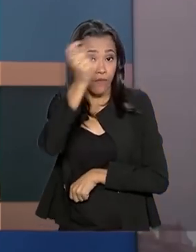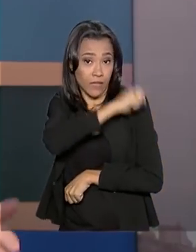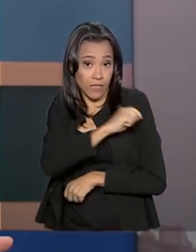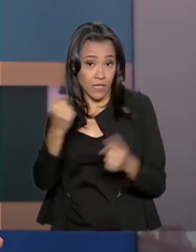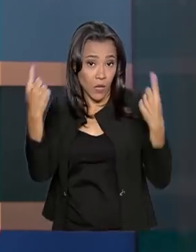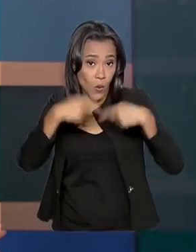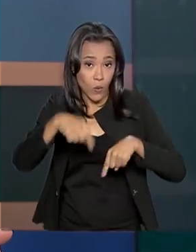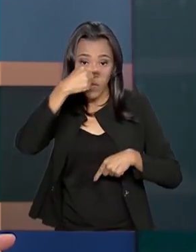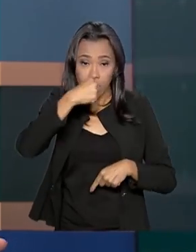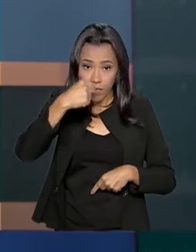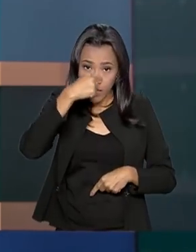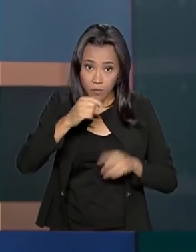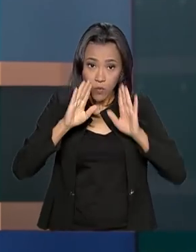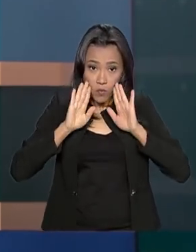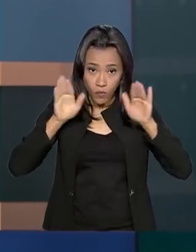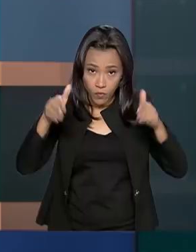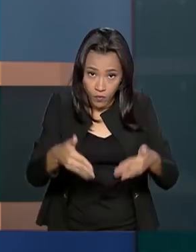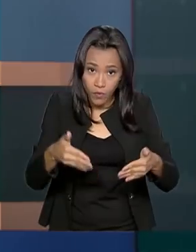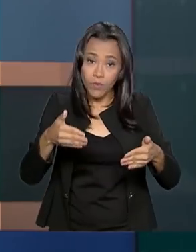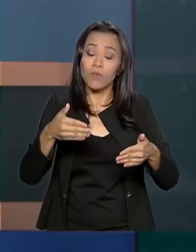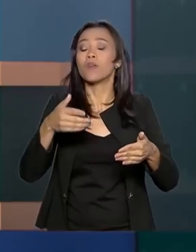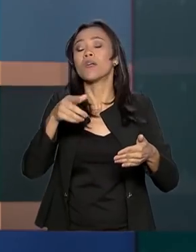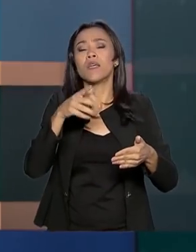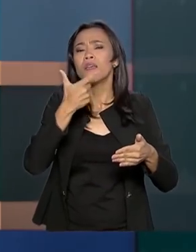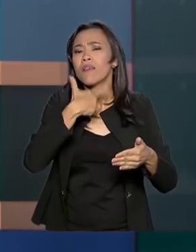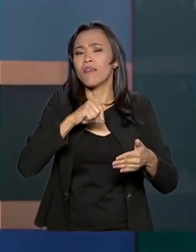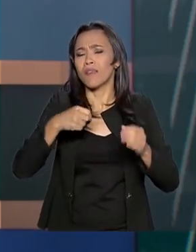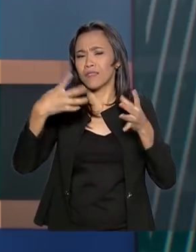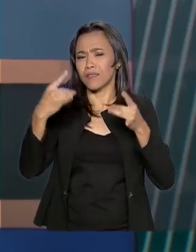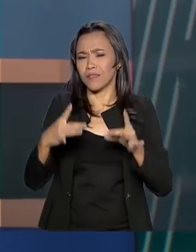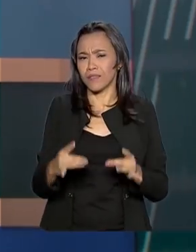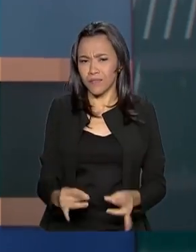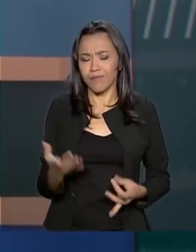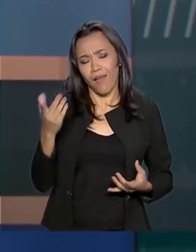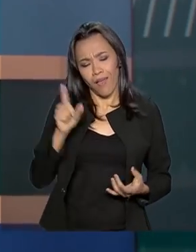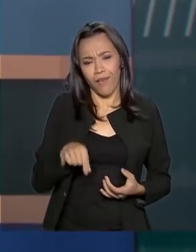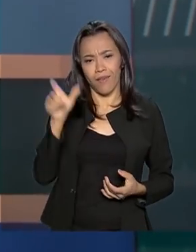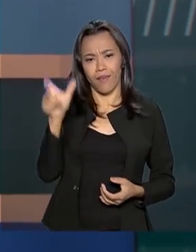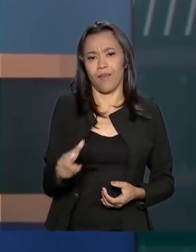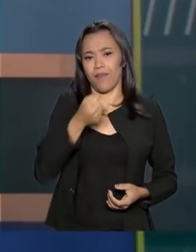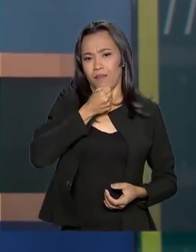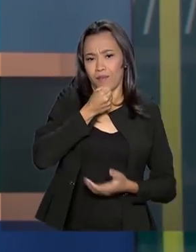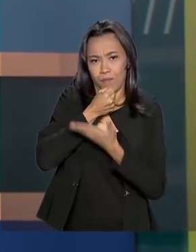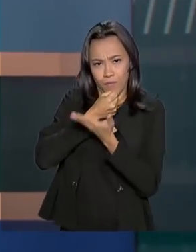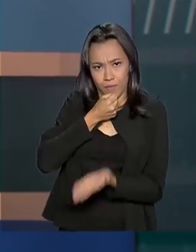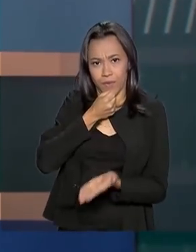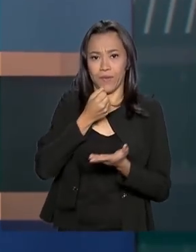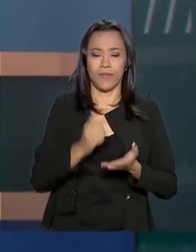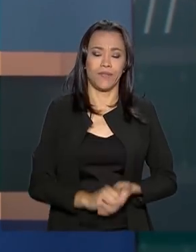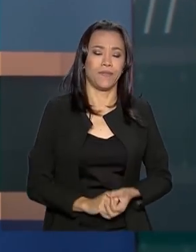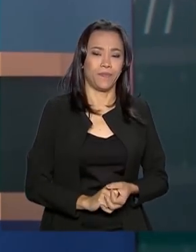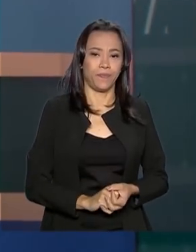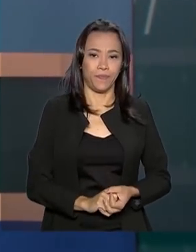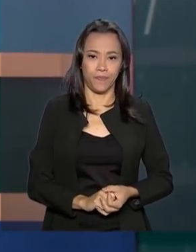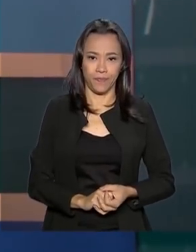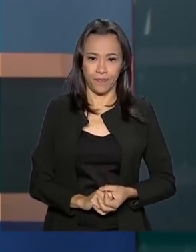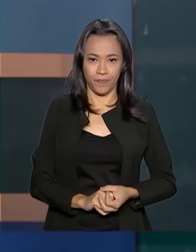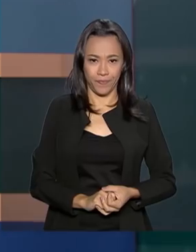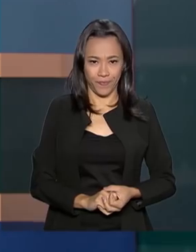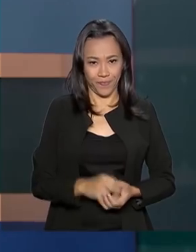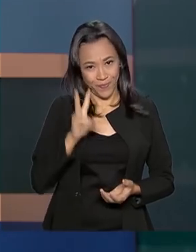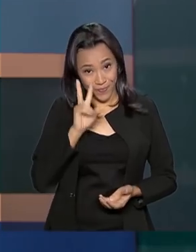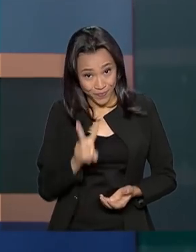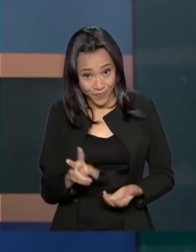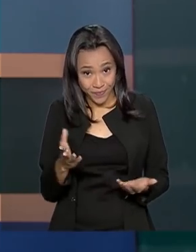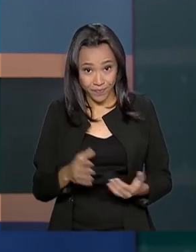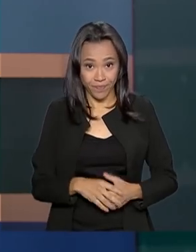com ampliação do público-alvo. E quem explica direitinho os detalhes da campanha para a gente é a repórter Gabriela Noronha.